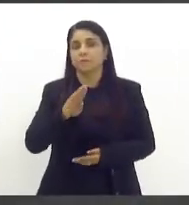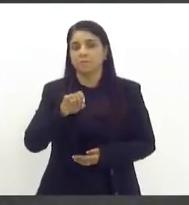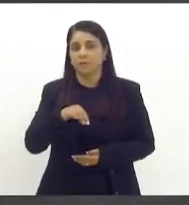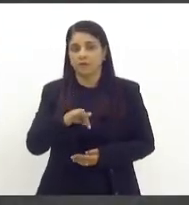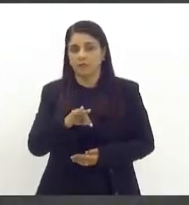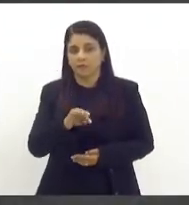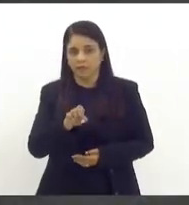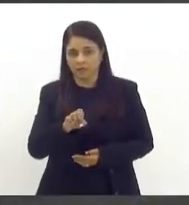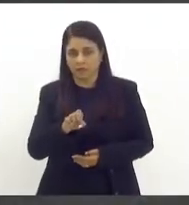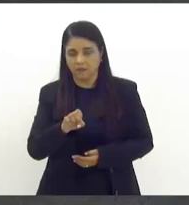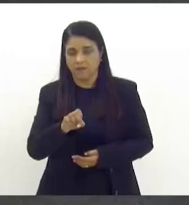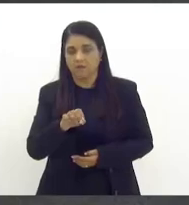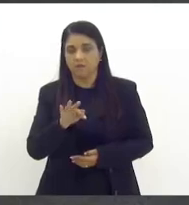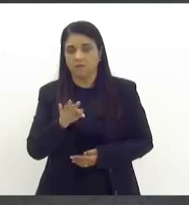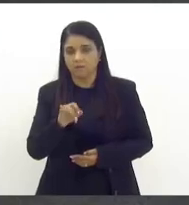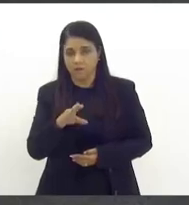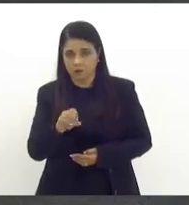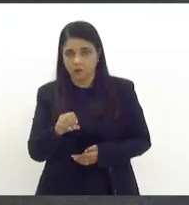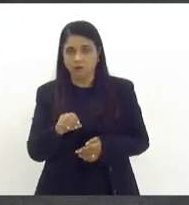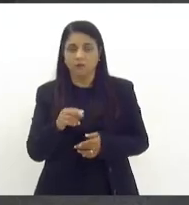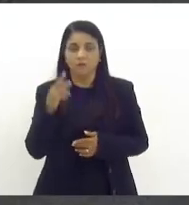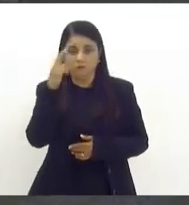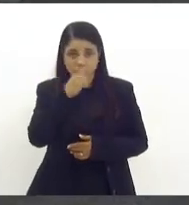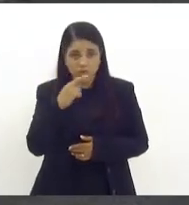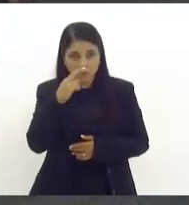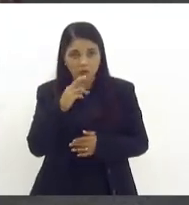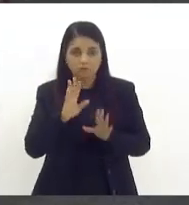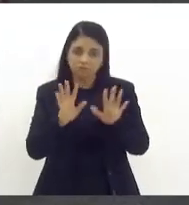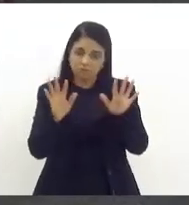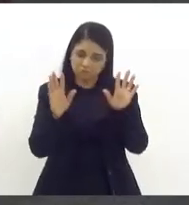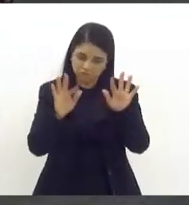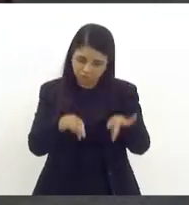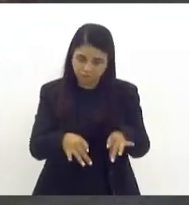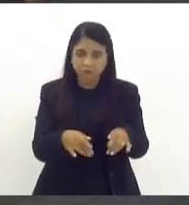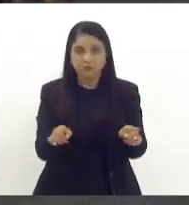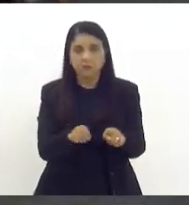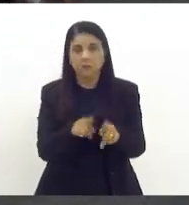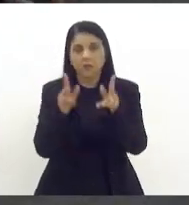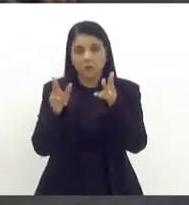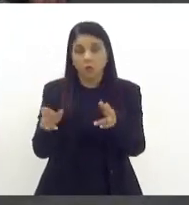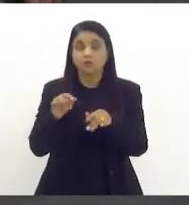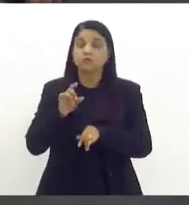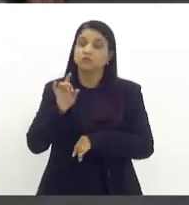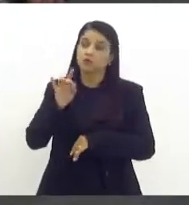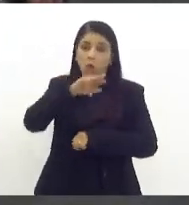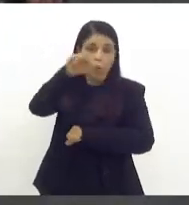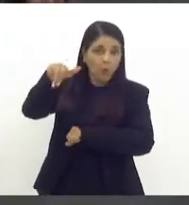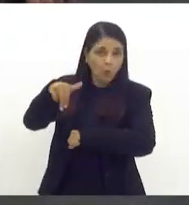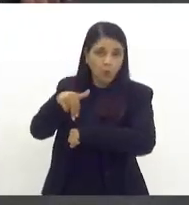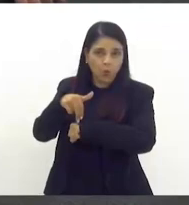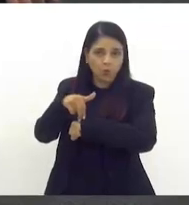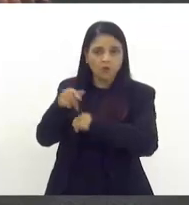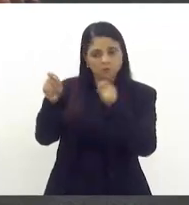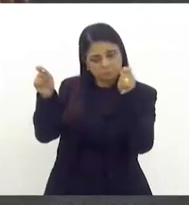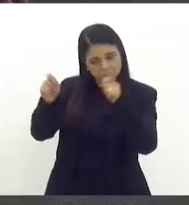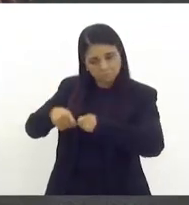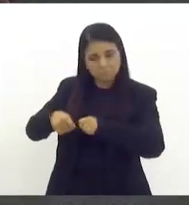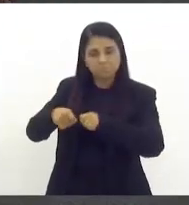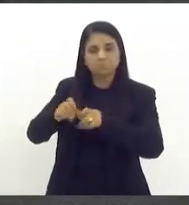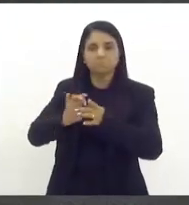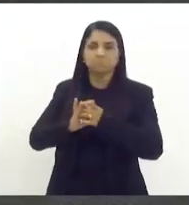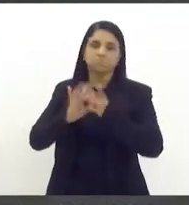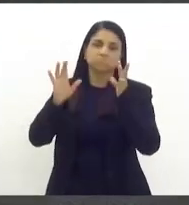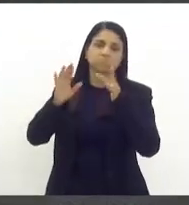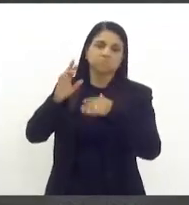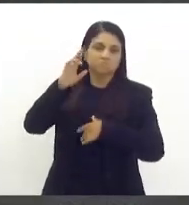vai poder tratar dessa matéria porque trata-se do ibs tem